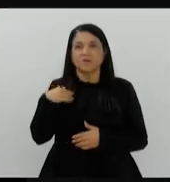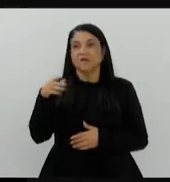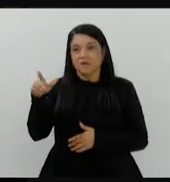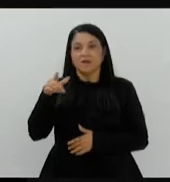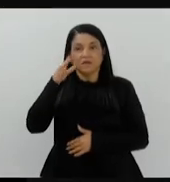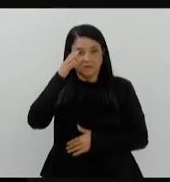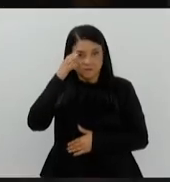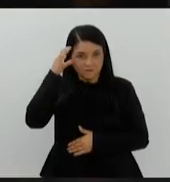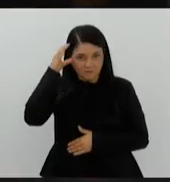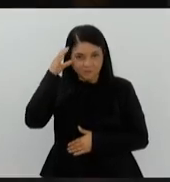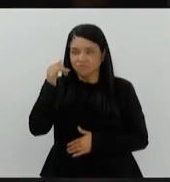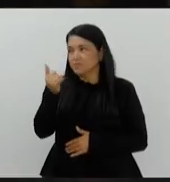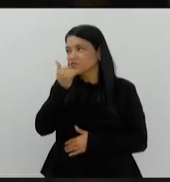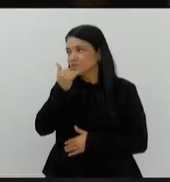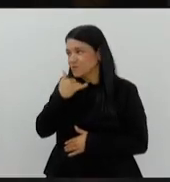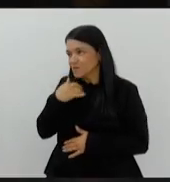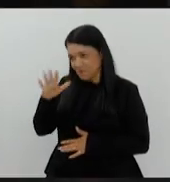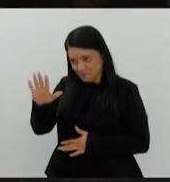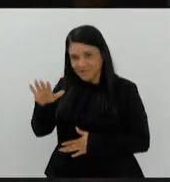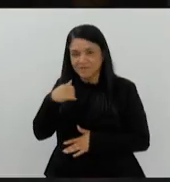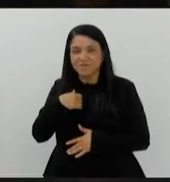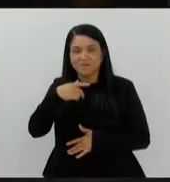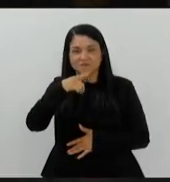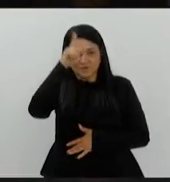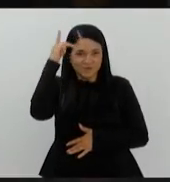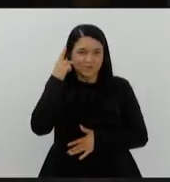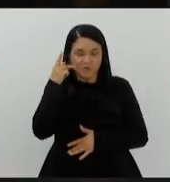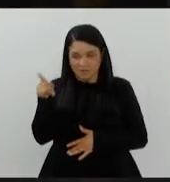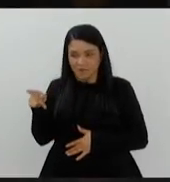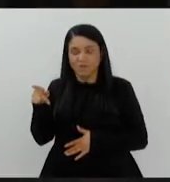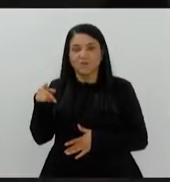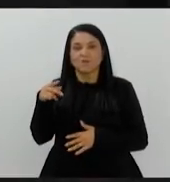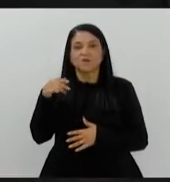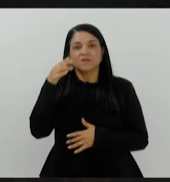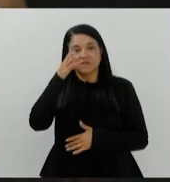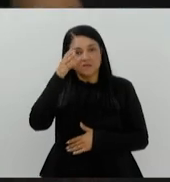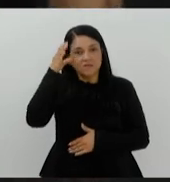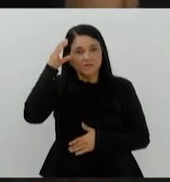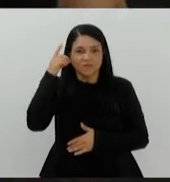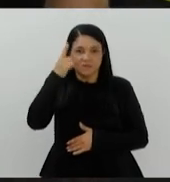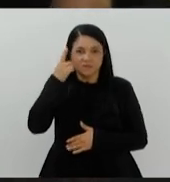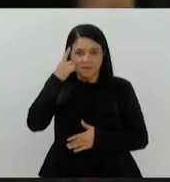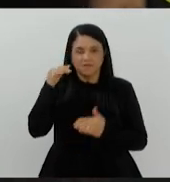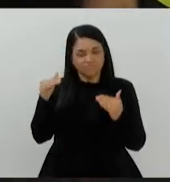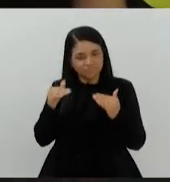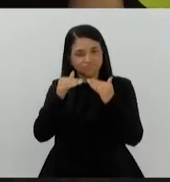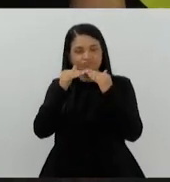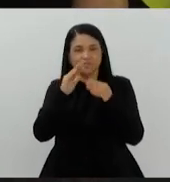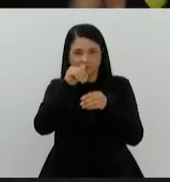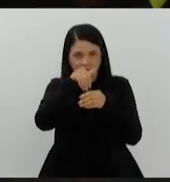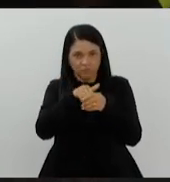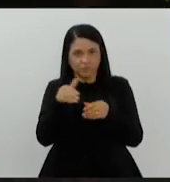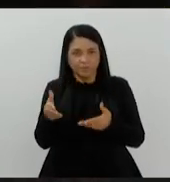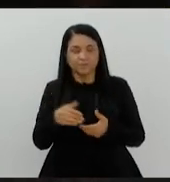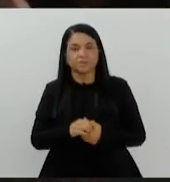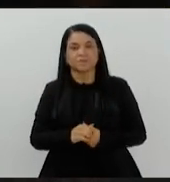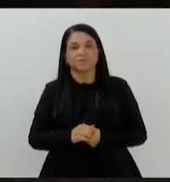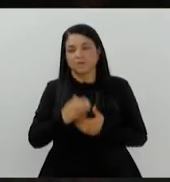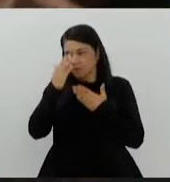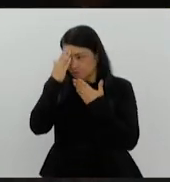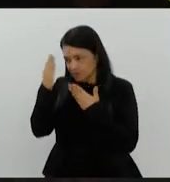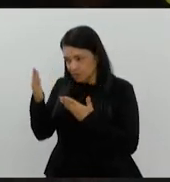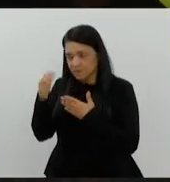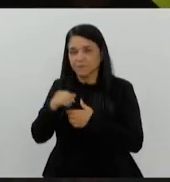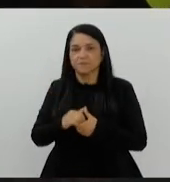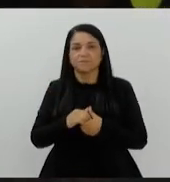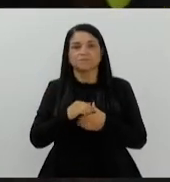deputada, perdão, doutor, deputado Luiz Paulo, a deputada Célia está na plataforma. Favorável. Obrigada, deputada Célia. Com os